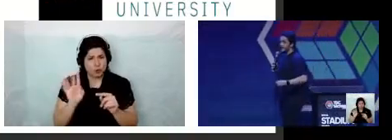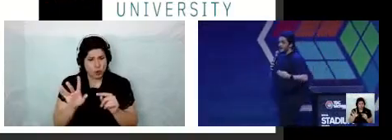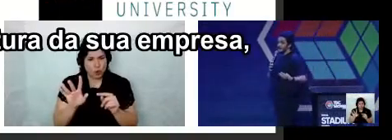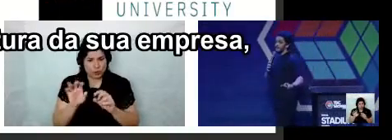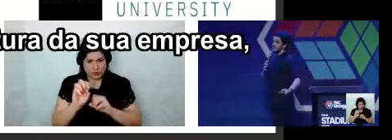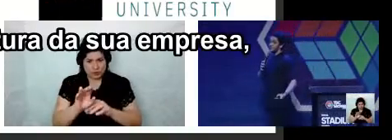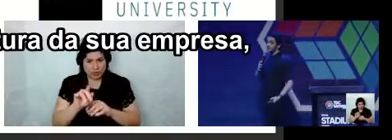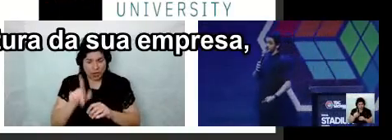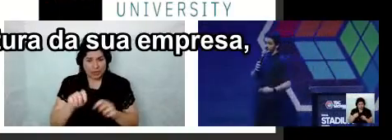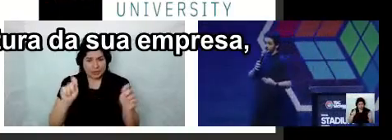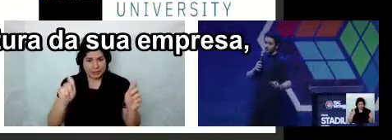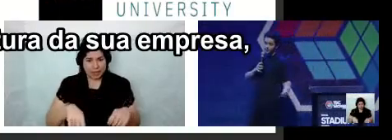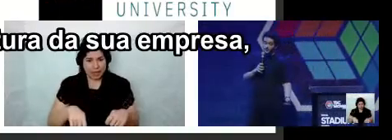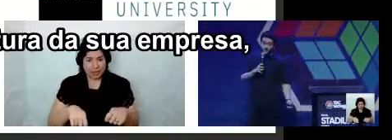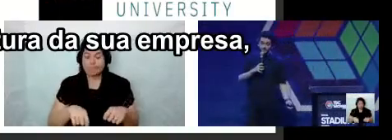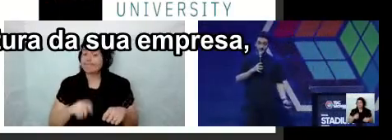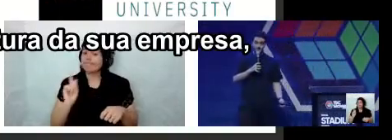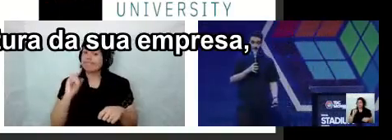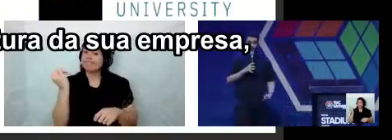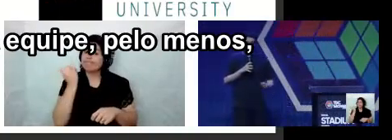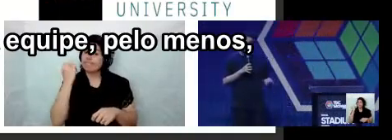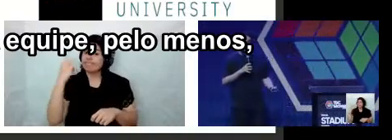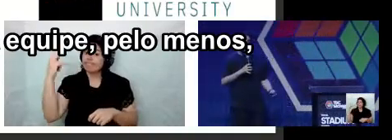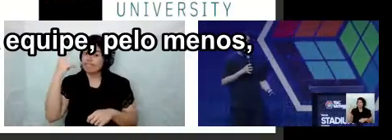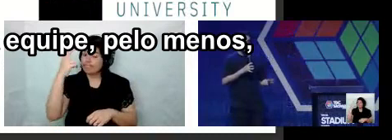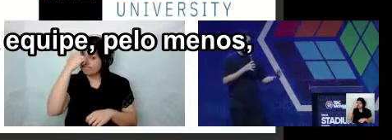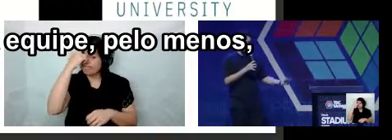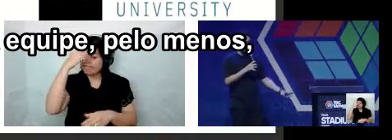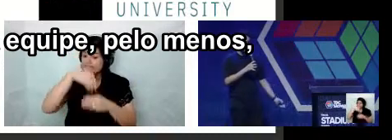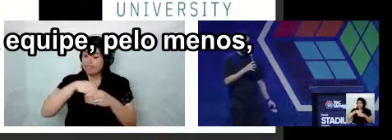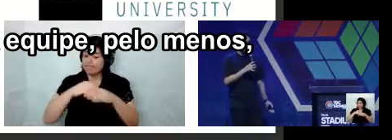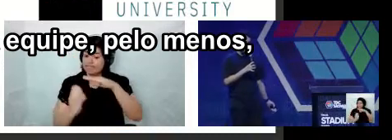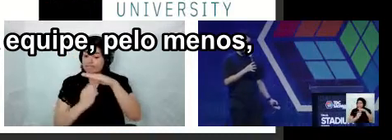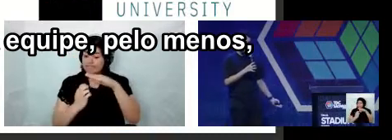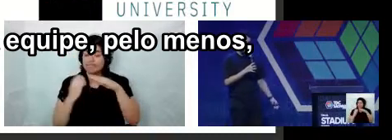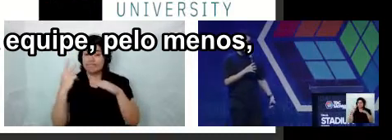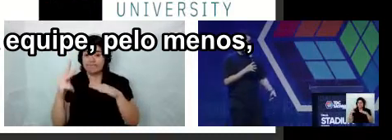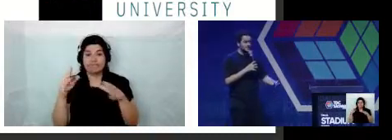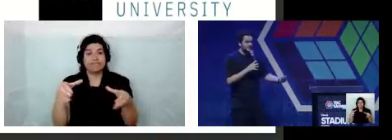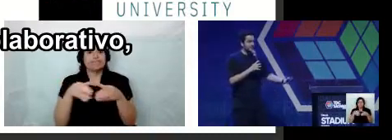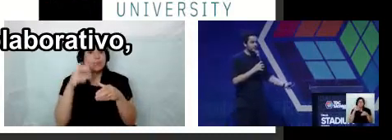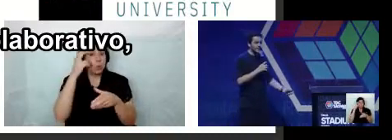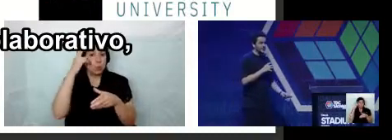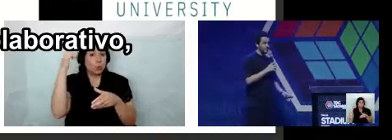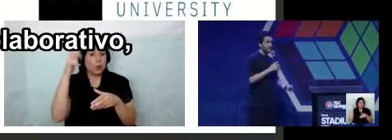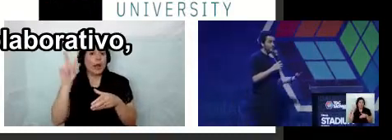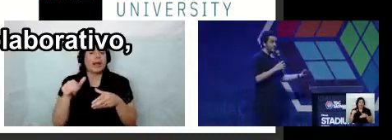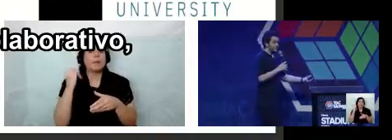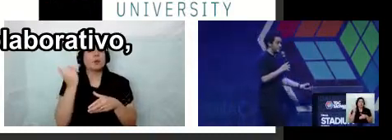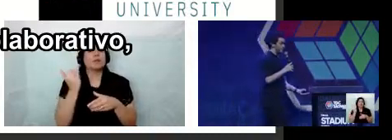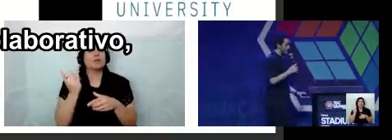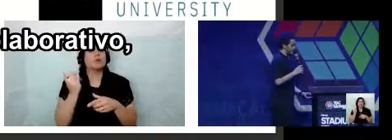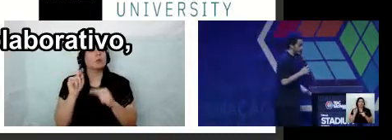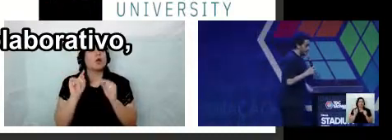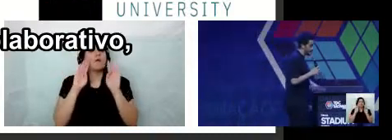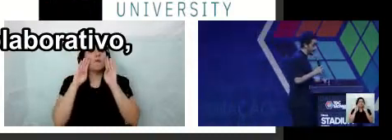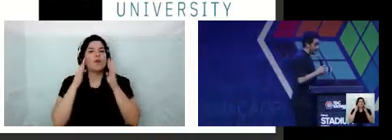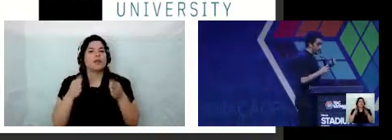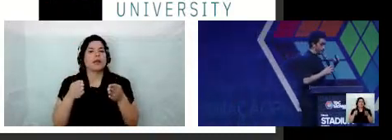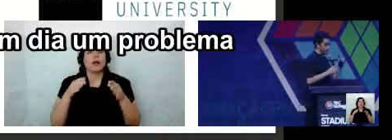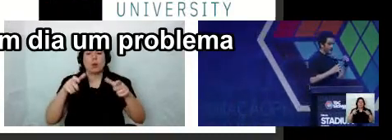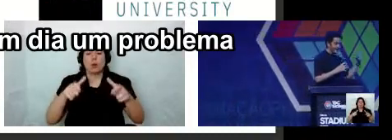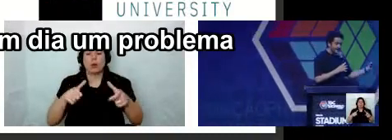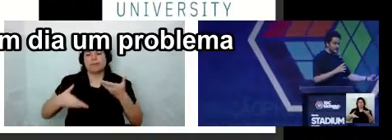capacitação, tá? É extremamente importante também a cultura da sua empresa. A cultura da sua empresa, a cultura da sua equipe, pelo menos, ser voltada para um ambiente